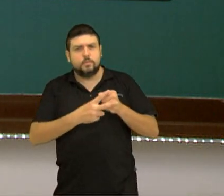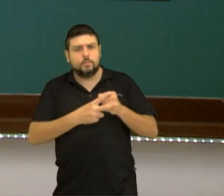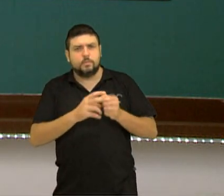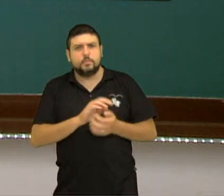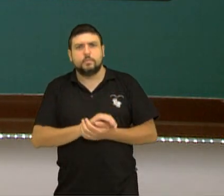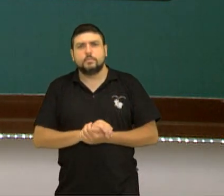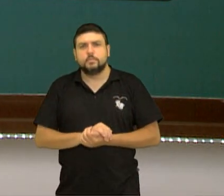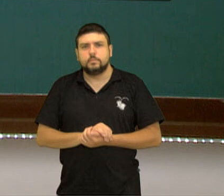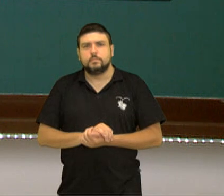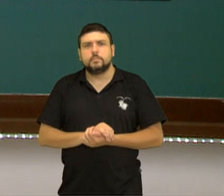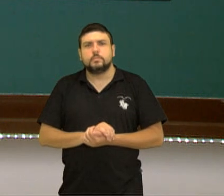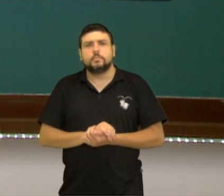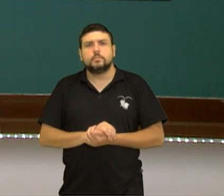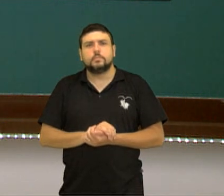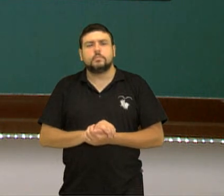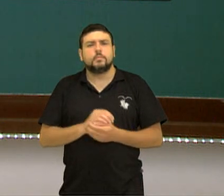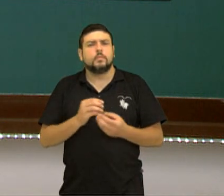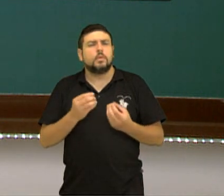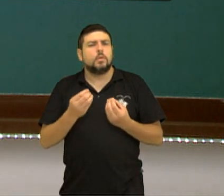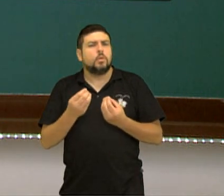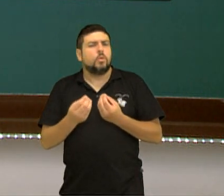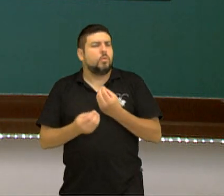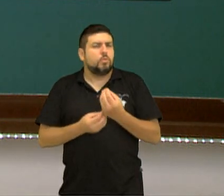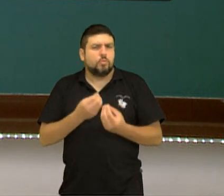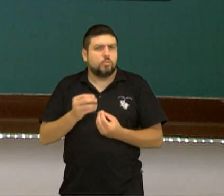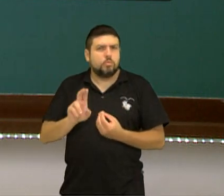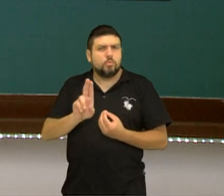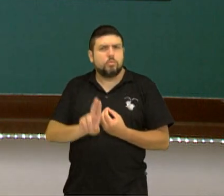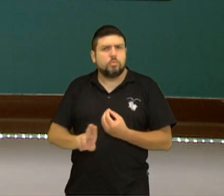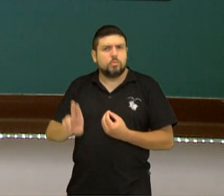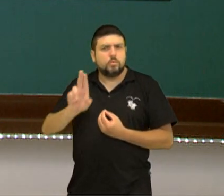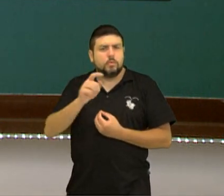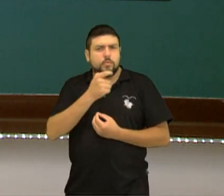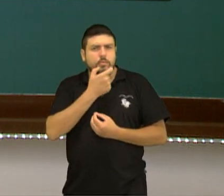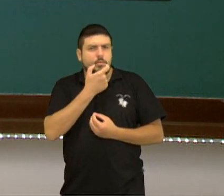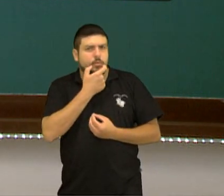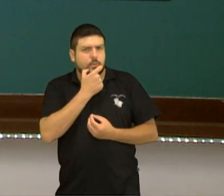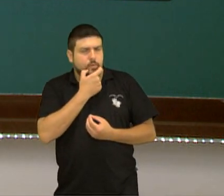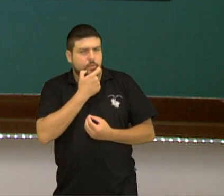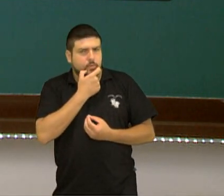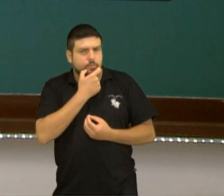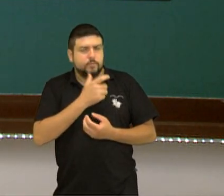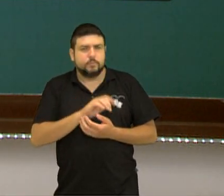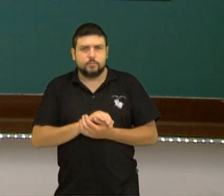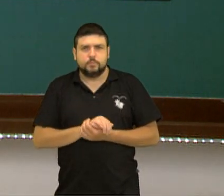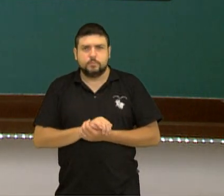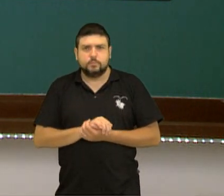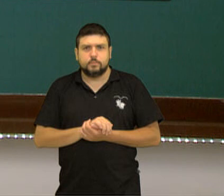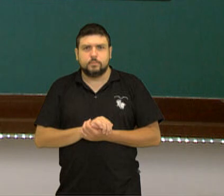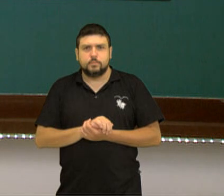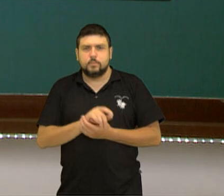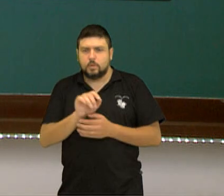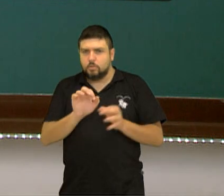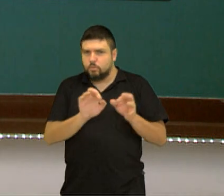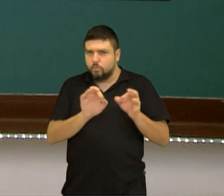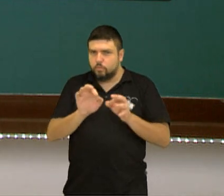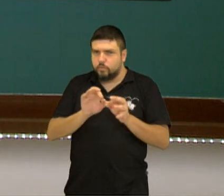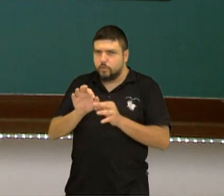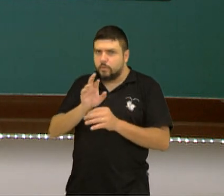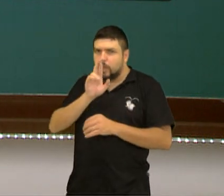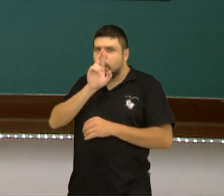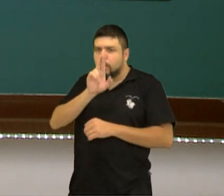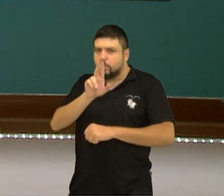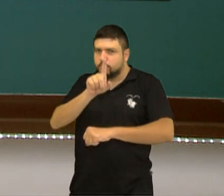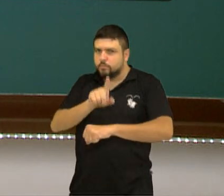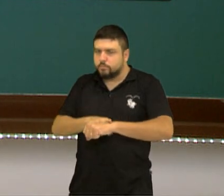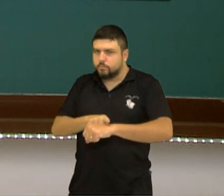do we use it in English? E quando que ele é utilizado em inglês? Preparem-se aí, porque eu já vou responder essas perguntas